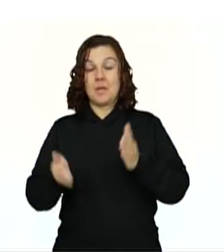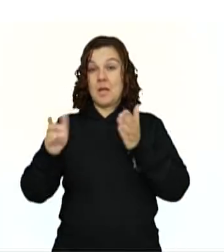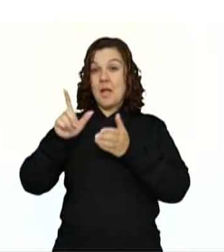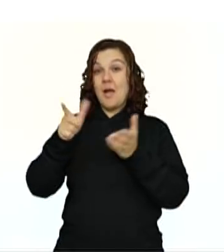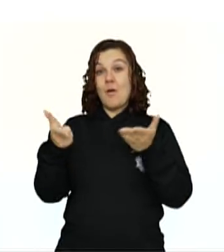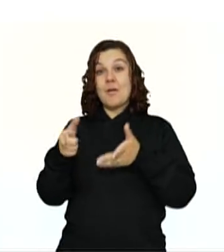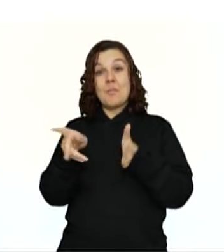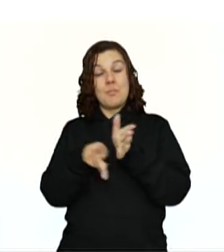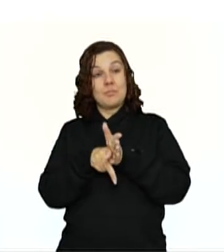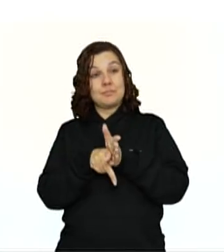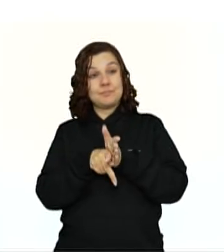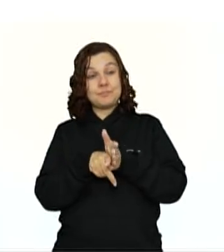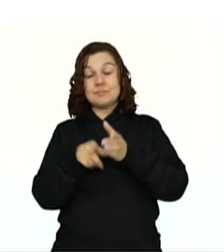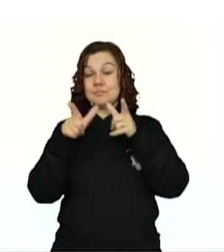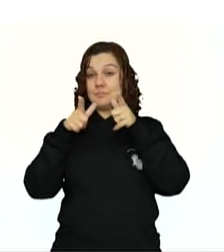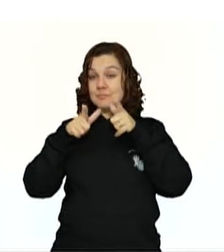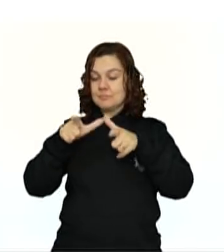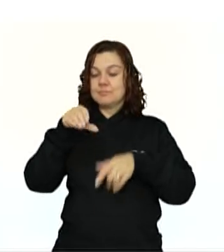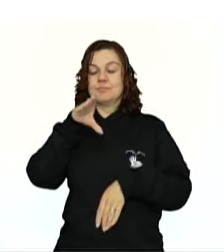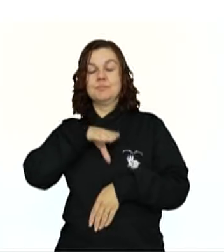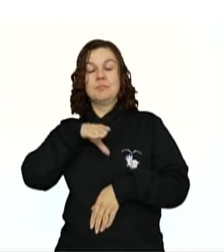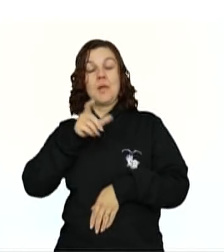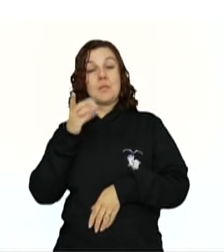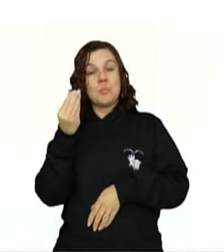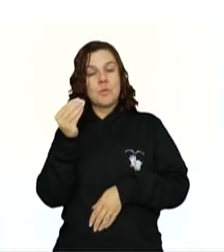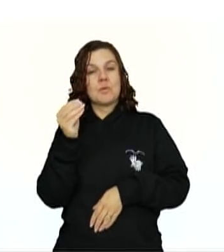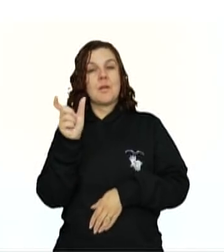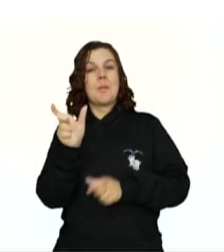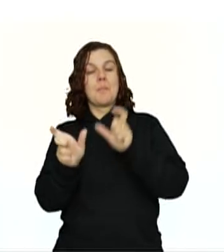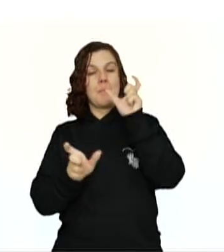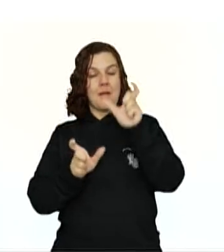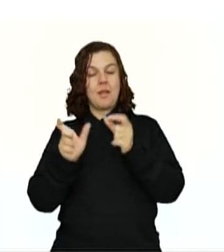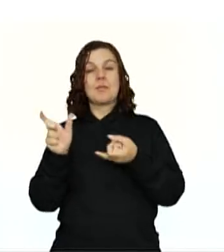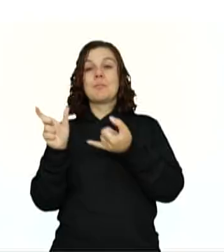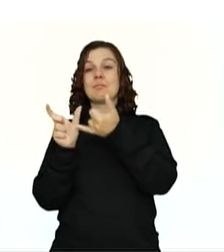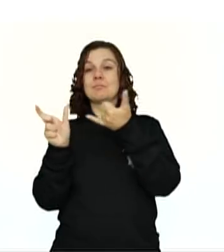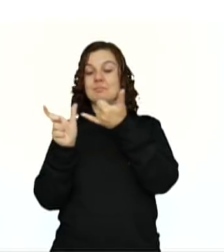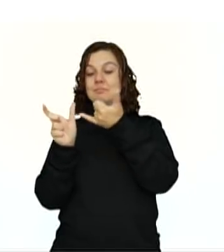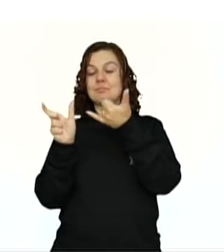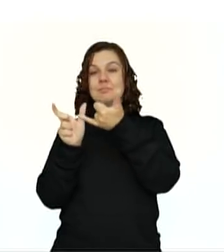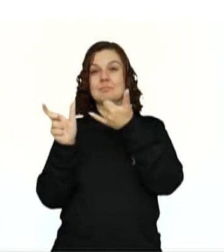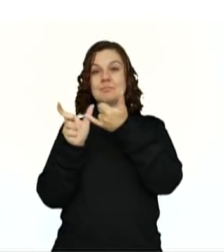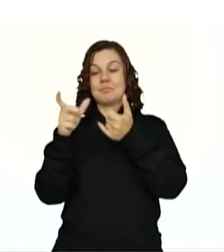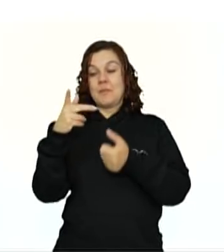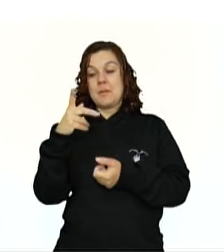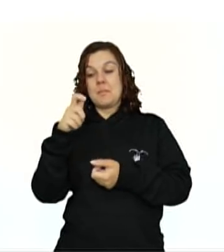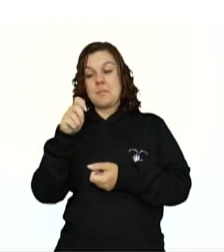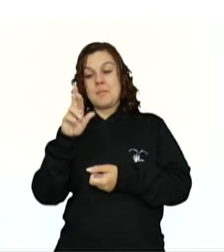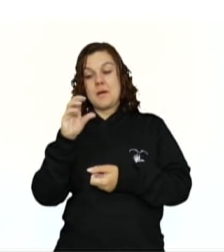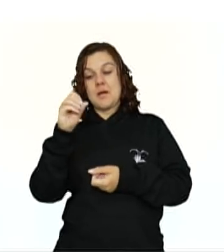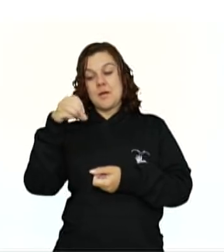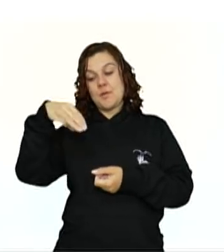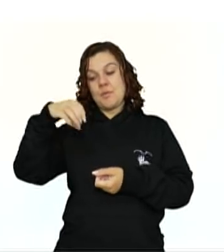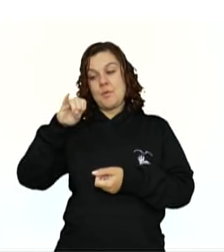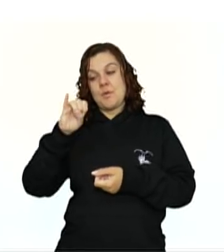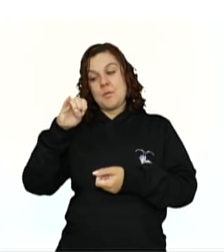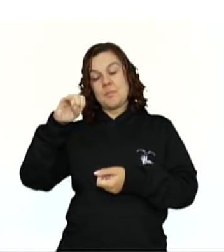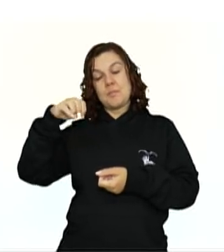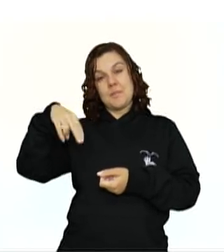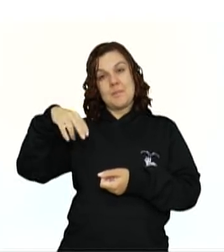portuguesa, existem muitas palavras parônimas. Existe sim, muitas